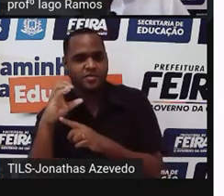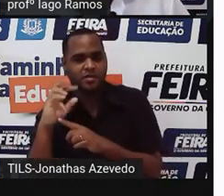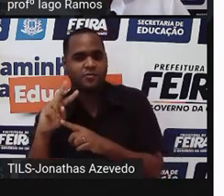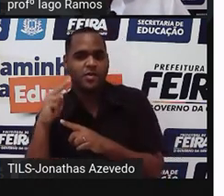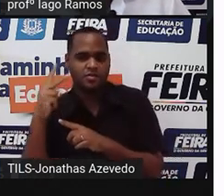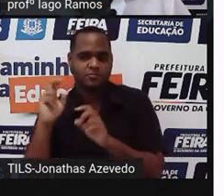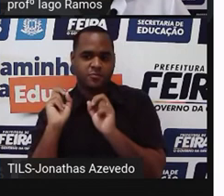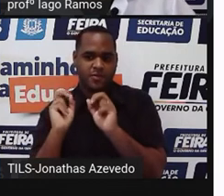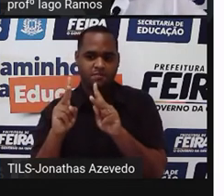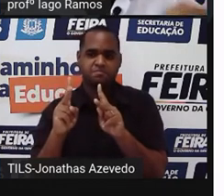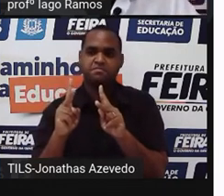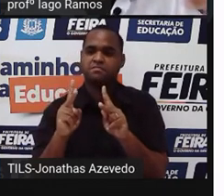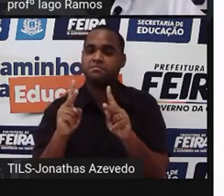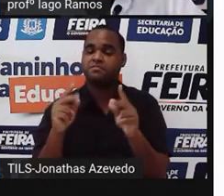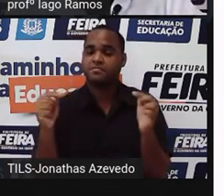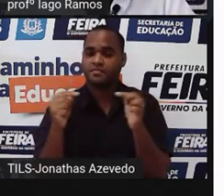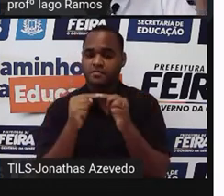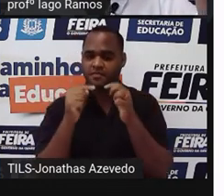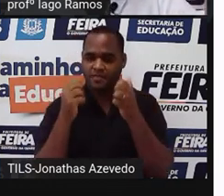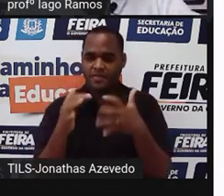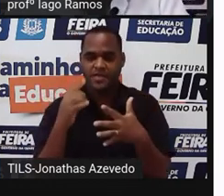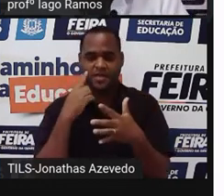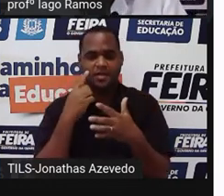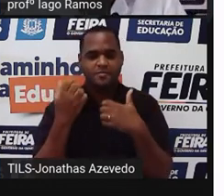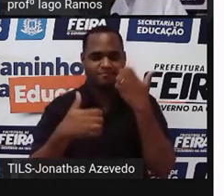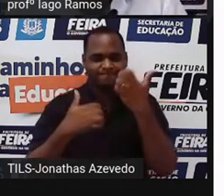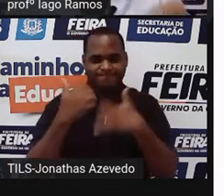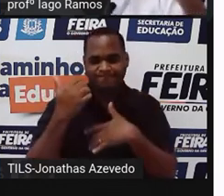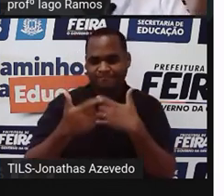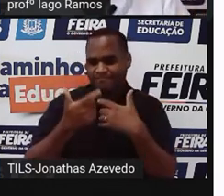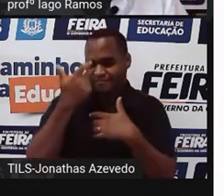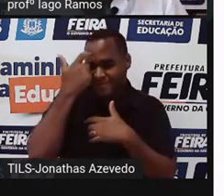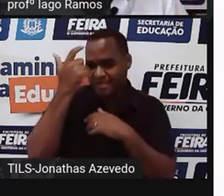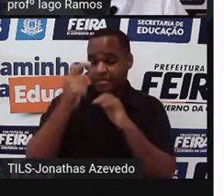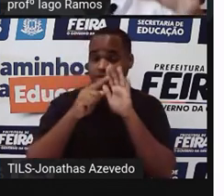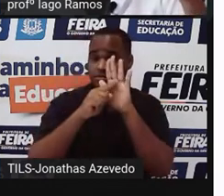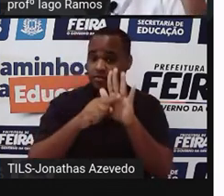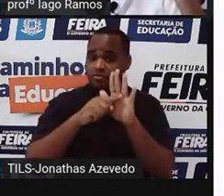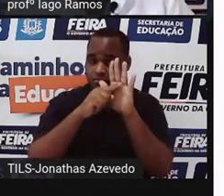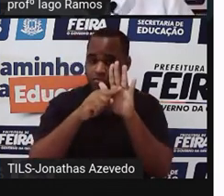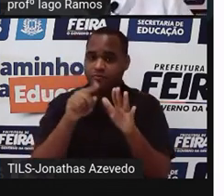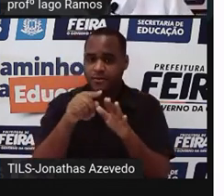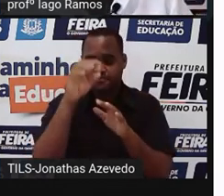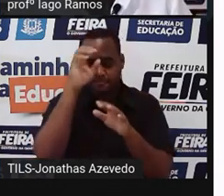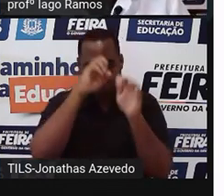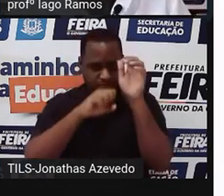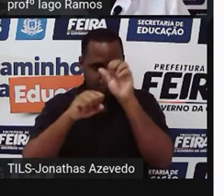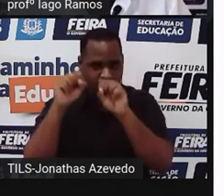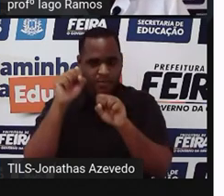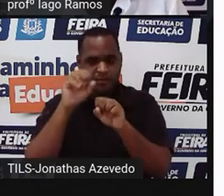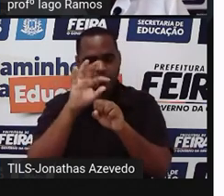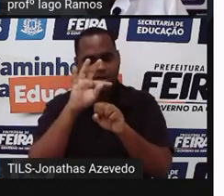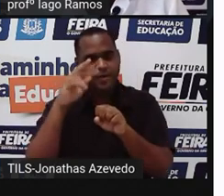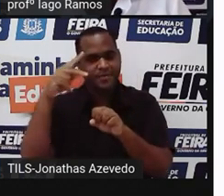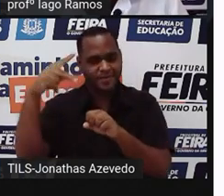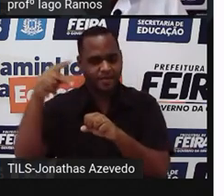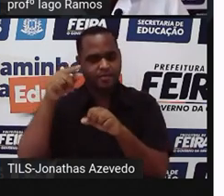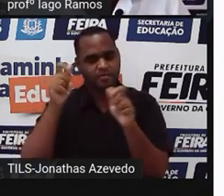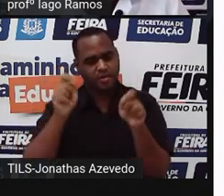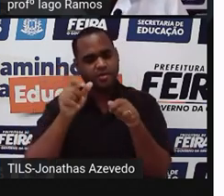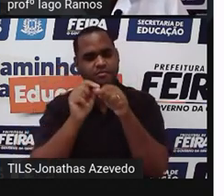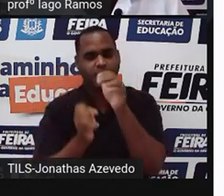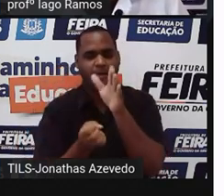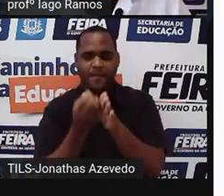quadrado, tá bom? Então, isso aqui é só para te dar uma ideia de que O teorema de Pitágoras funciona para